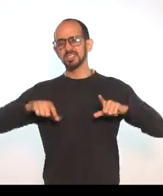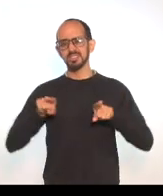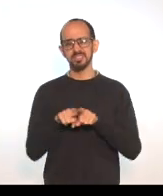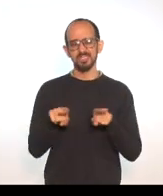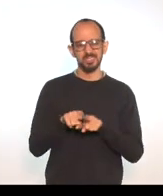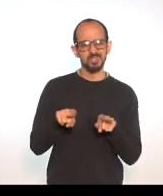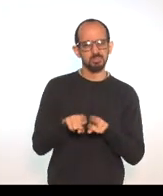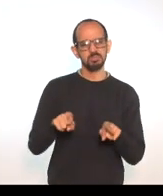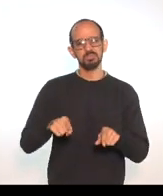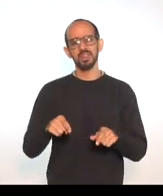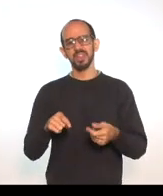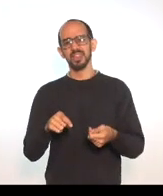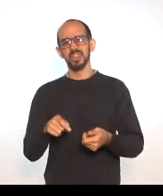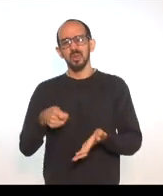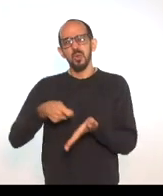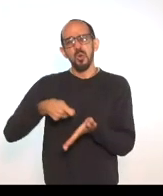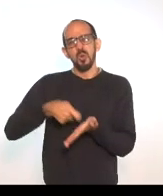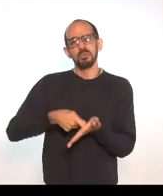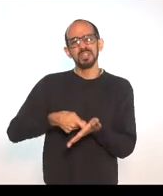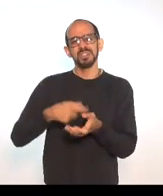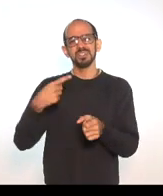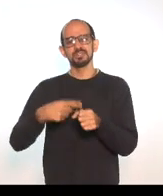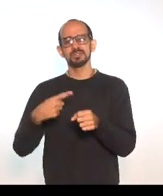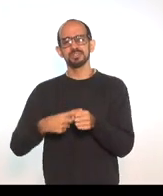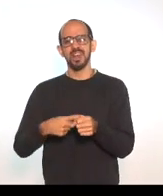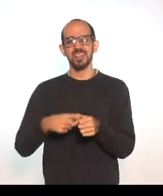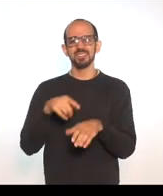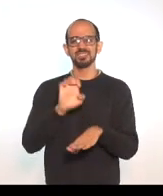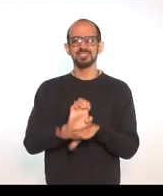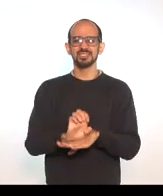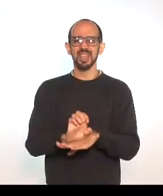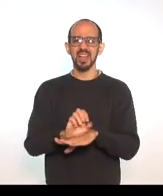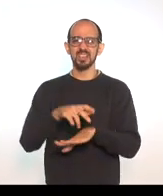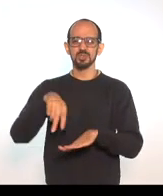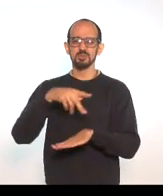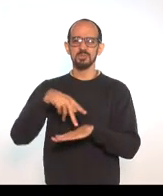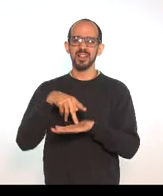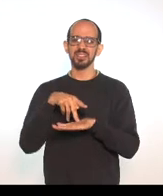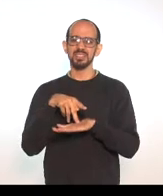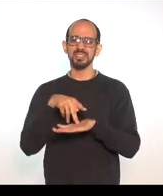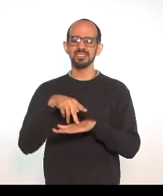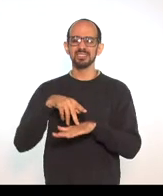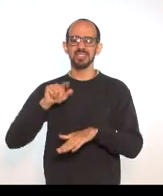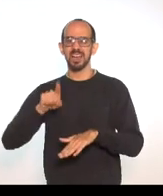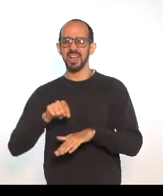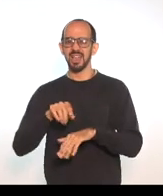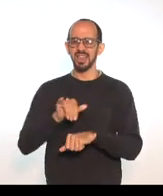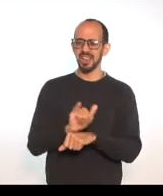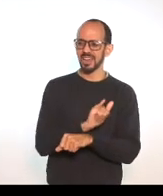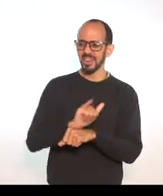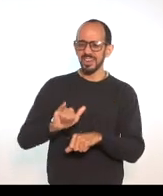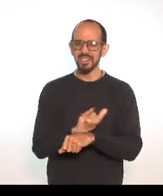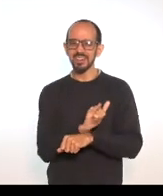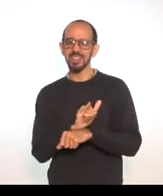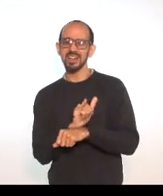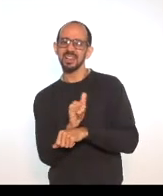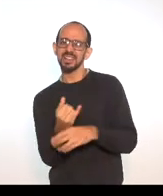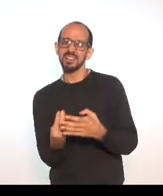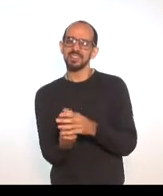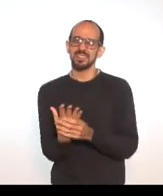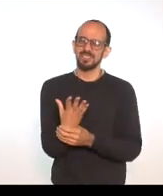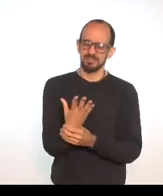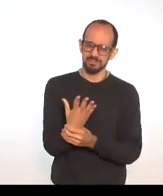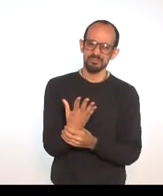pessoas e obrigando as cidades de estados nos países a partir mexer a buscar saídas eu eu queria